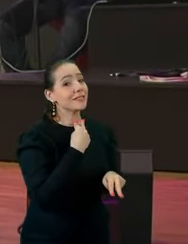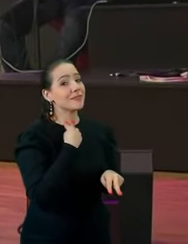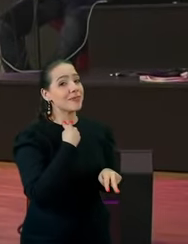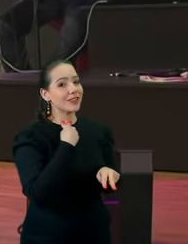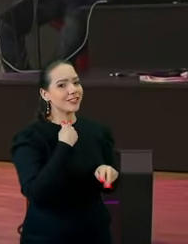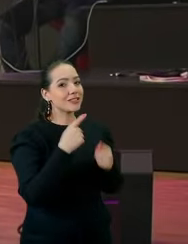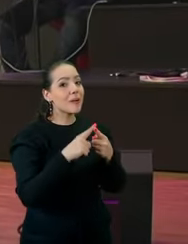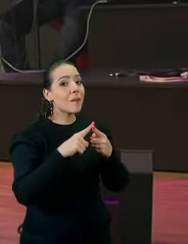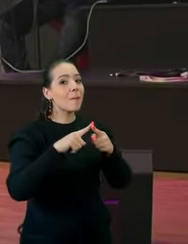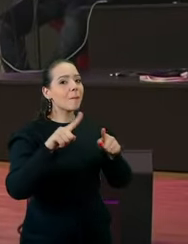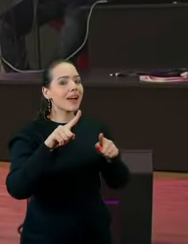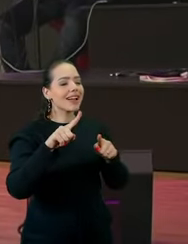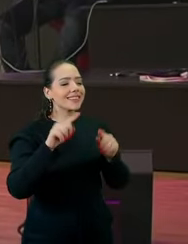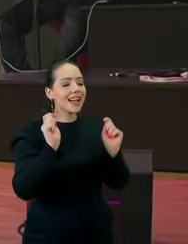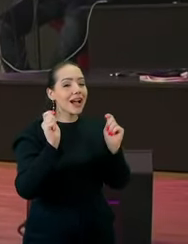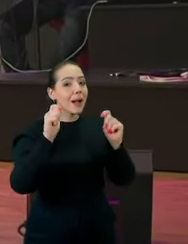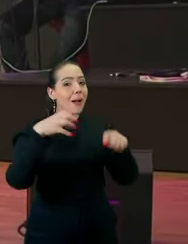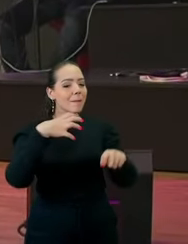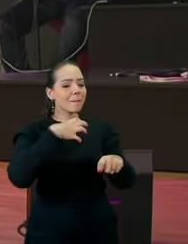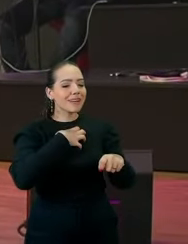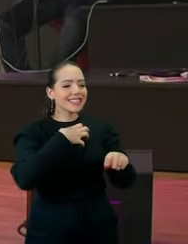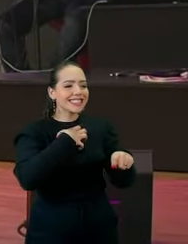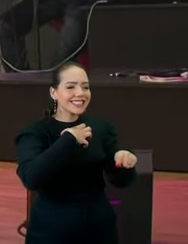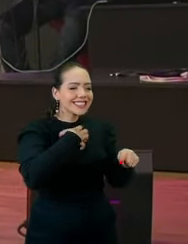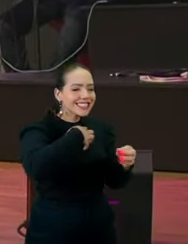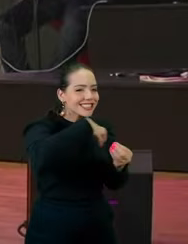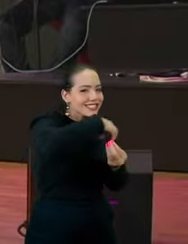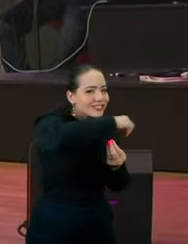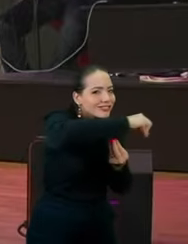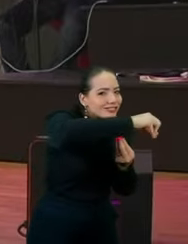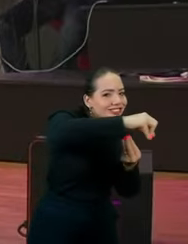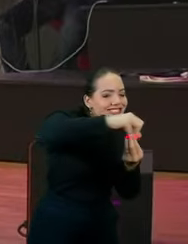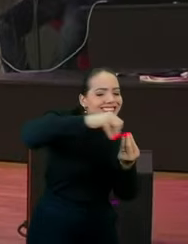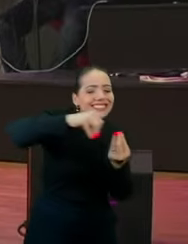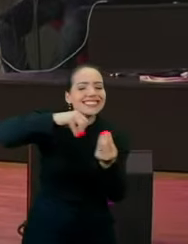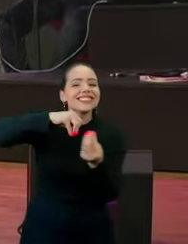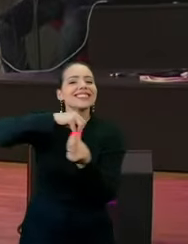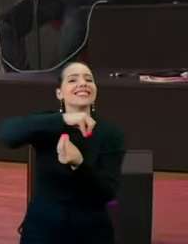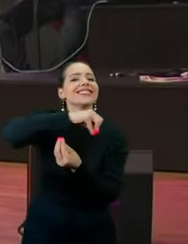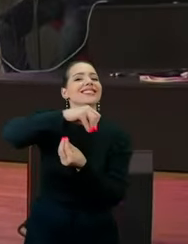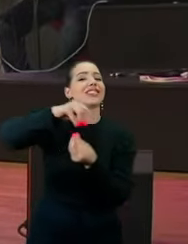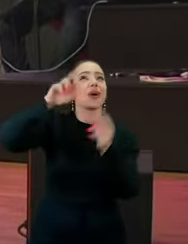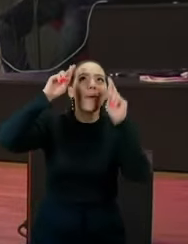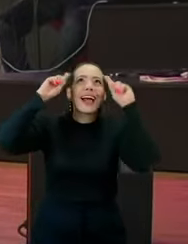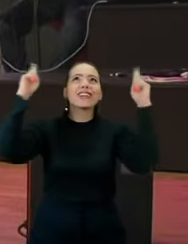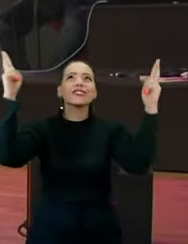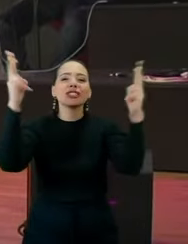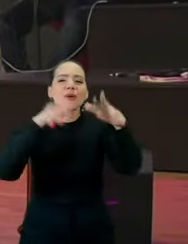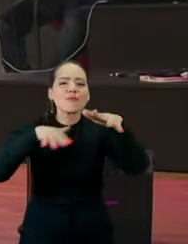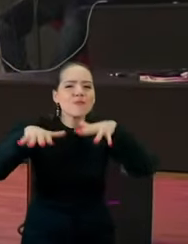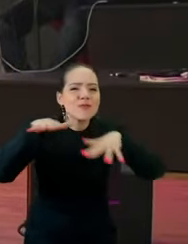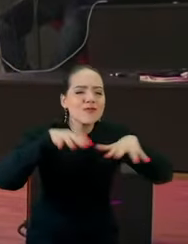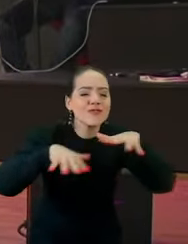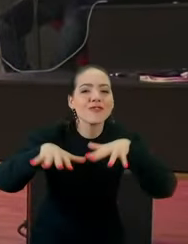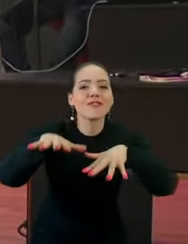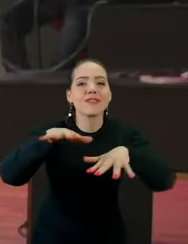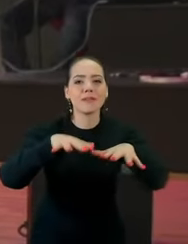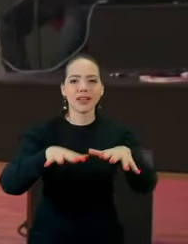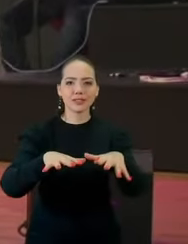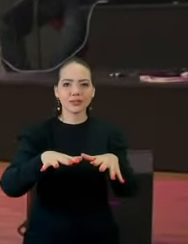vocês. Não está na Abba Pai, não está na pastora Viviane Martinello, não está na fulana de tal, não está naquele lugar, não